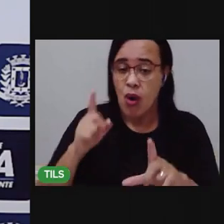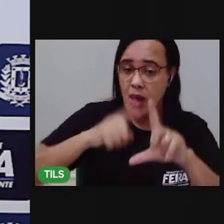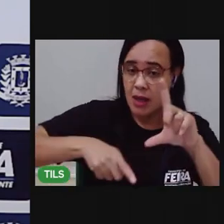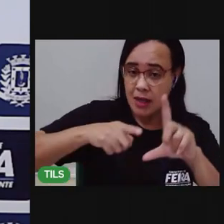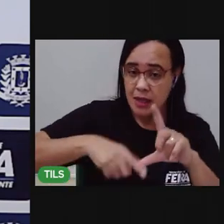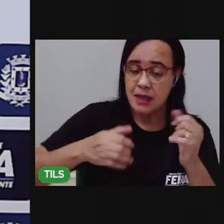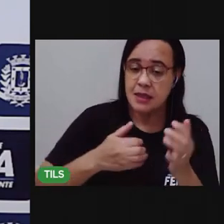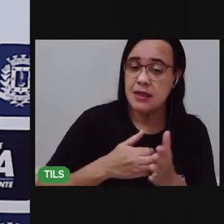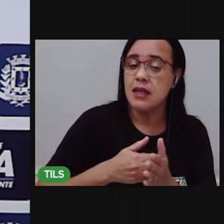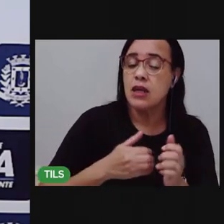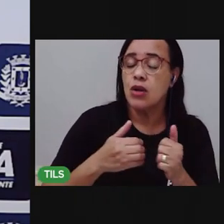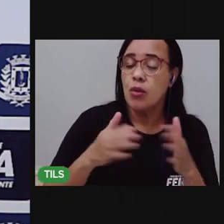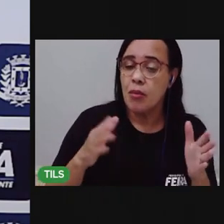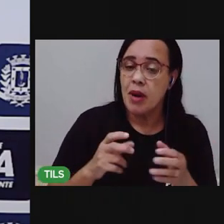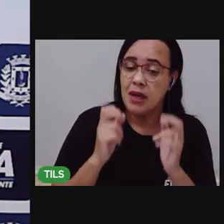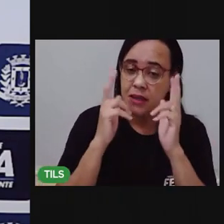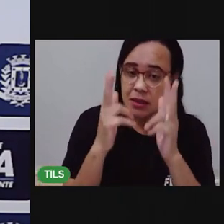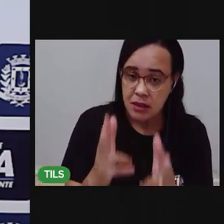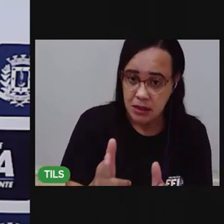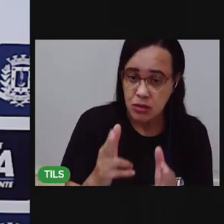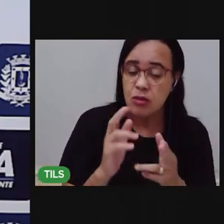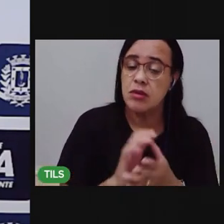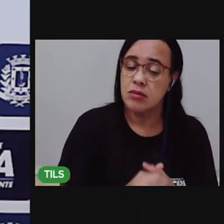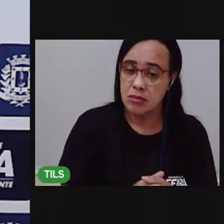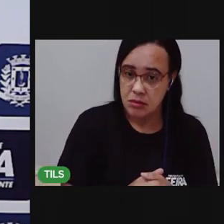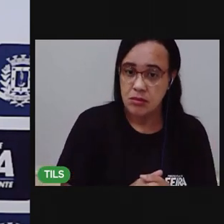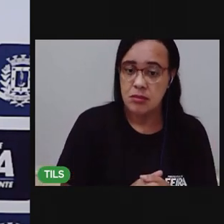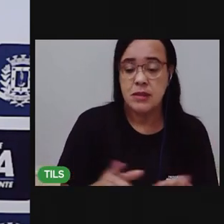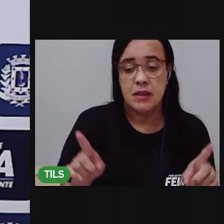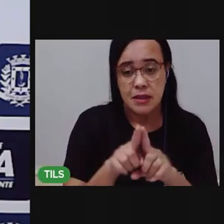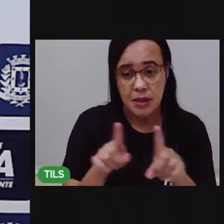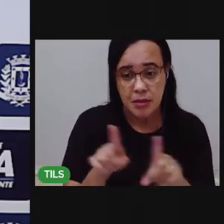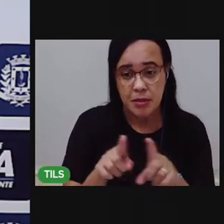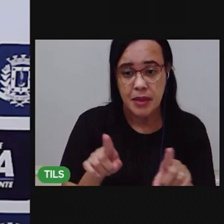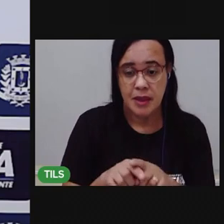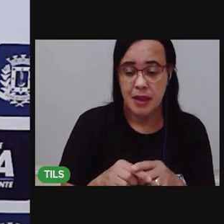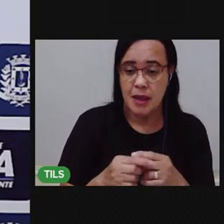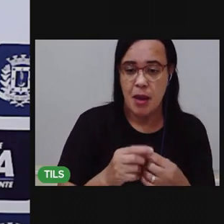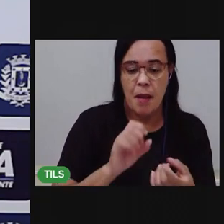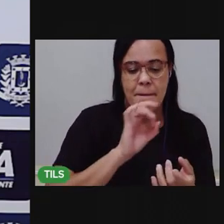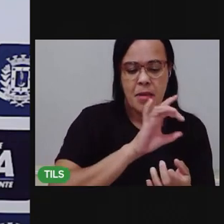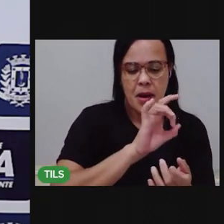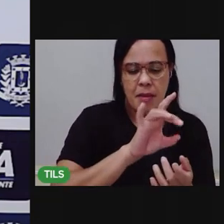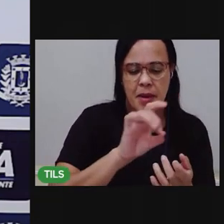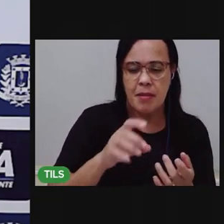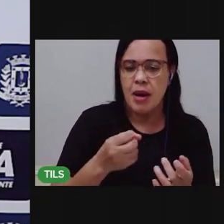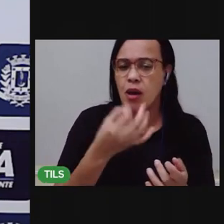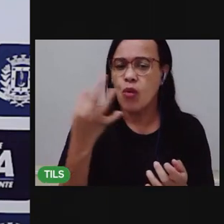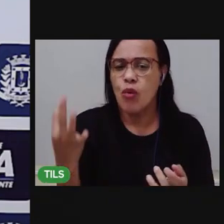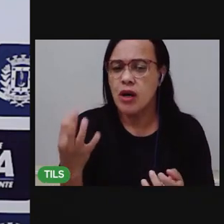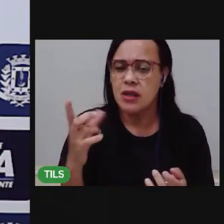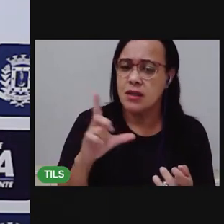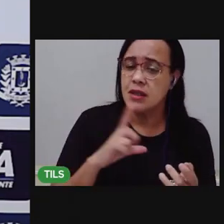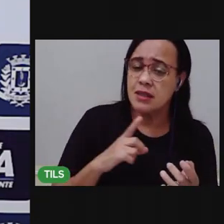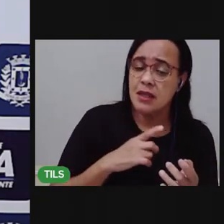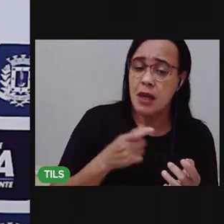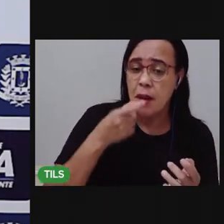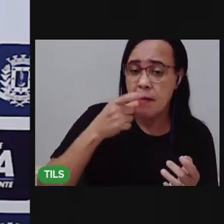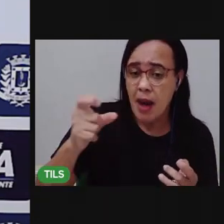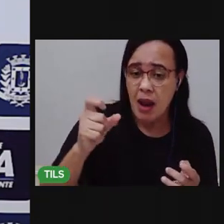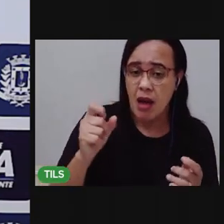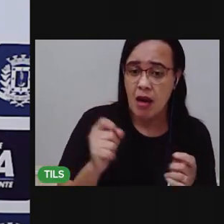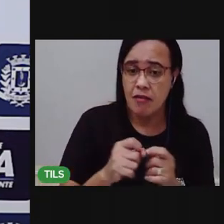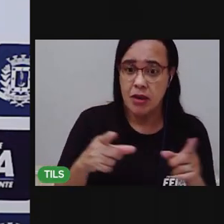letra, que tem palavras que têm uma quantidade de sílabas maior, porque é uma palavra grande, que